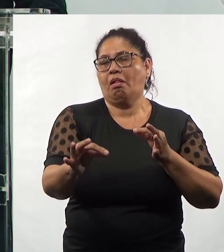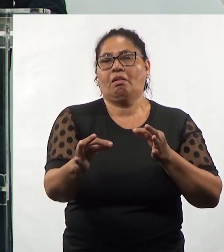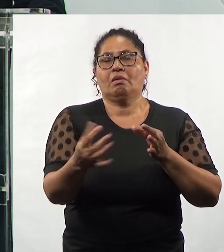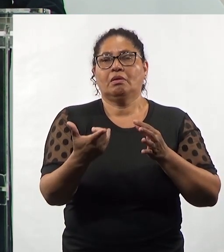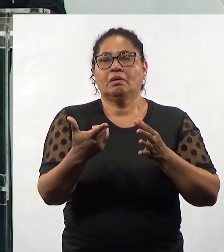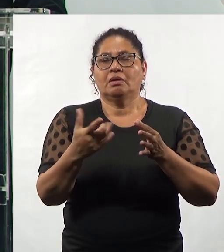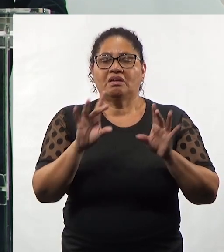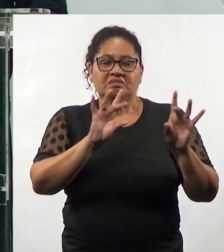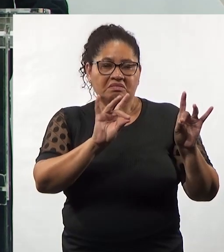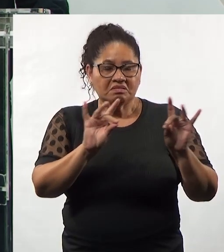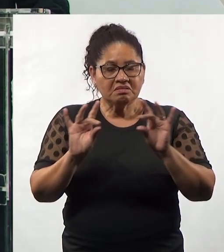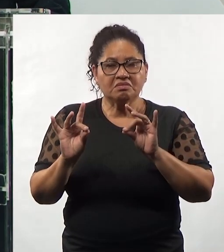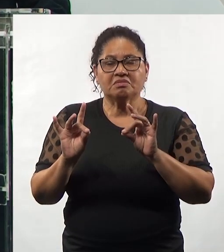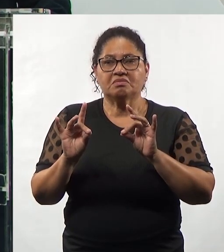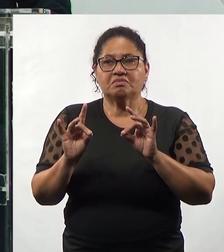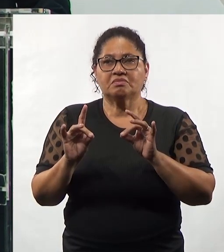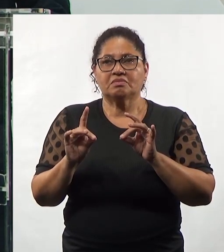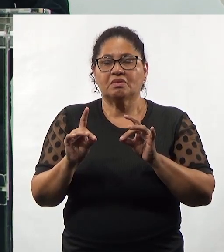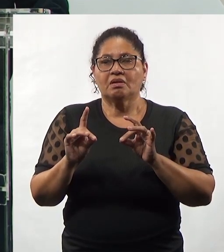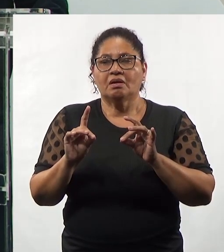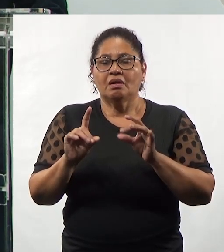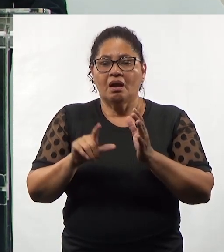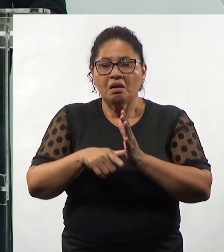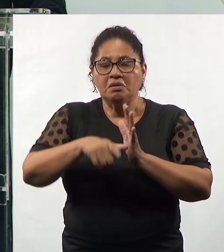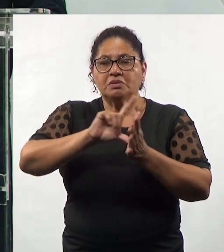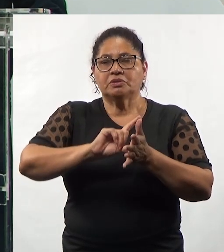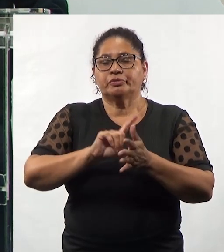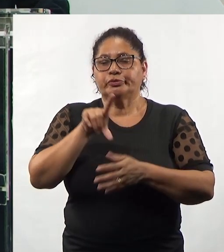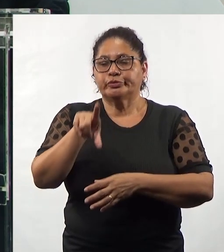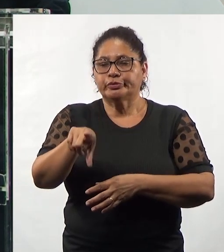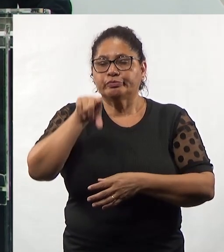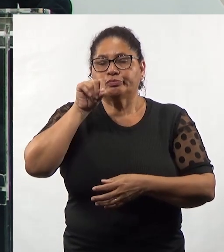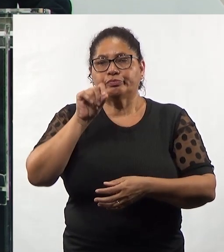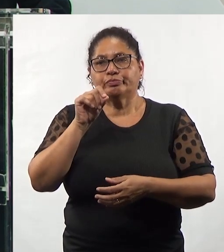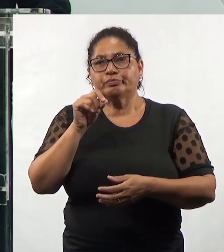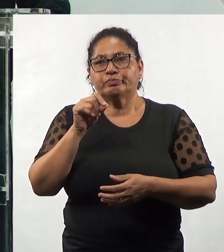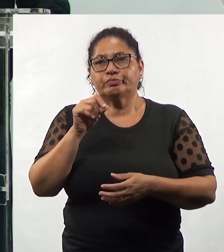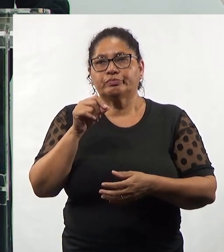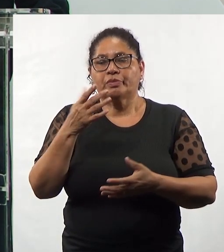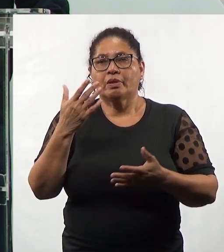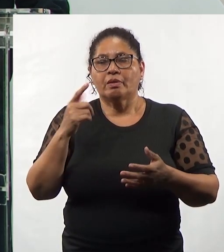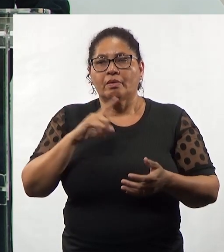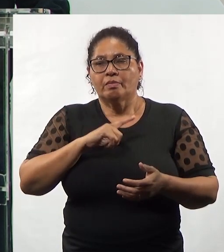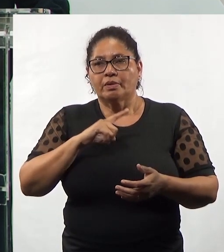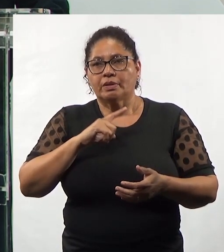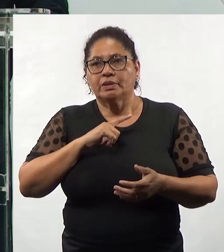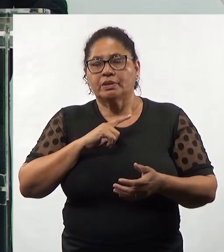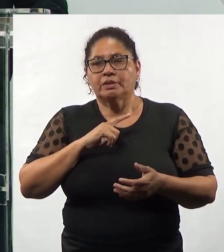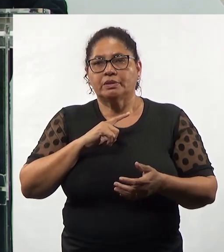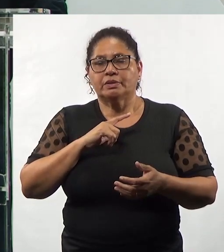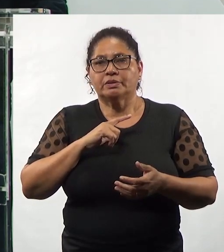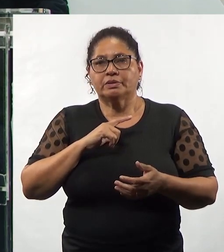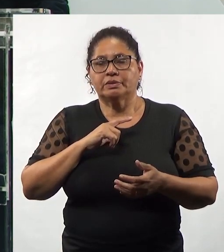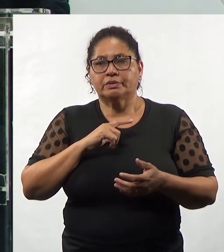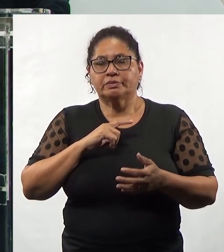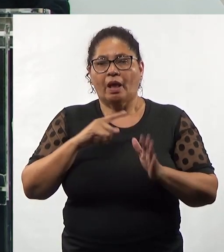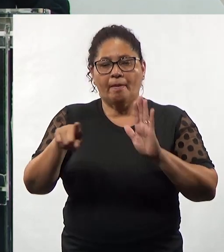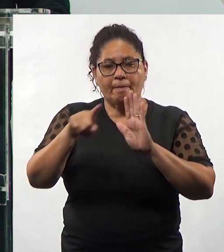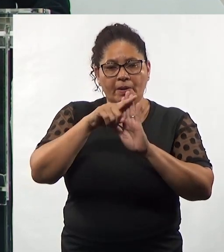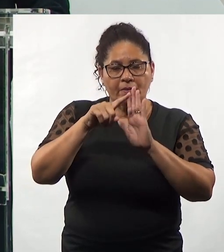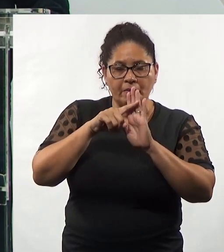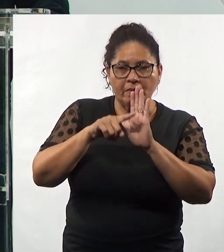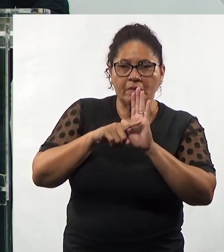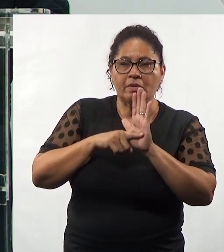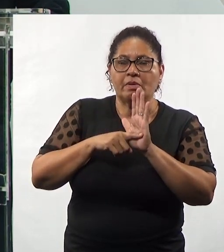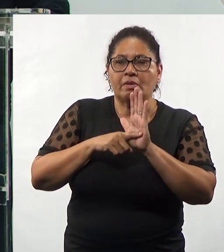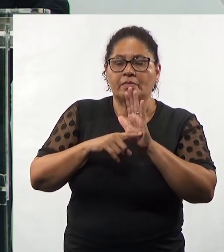detalhado, antes mesmo que ele tenha sido selecionado para a sua devida aplicação, né?